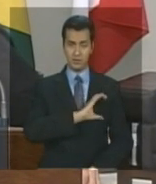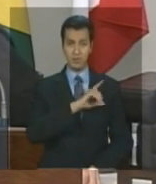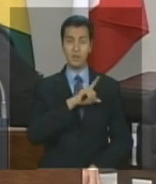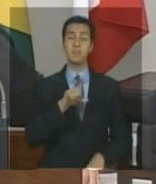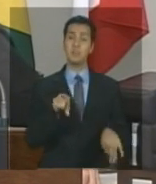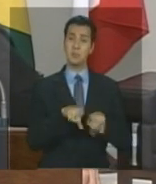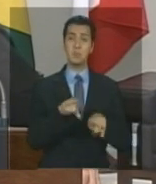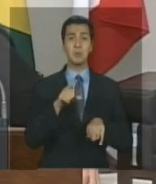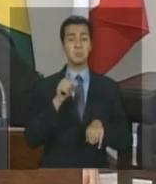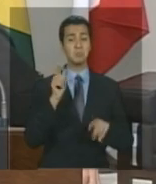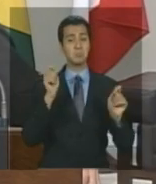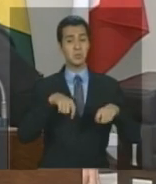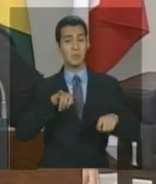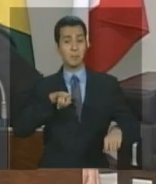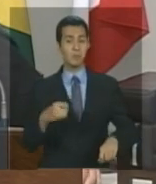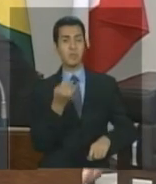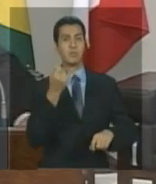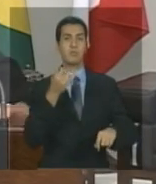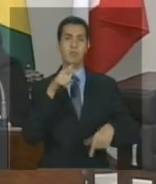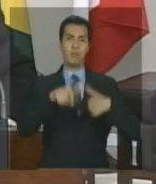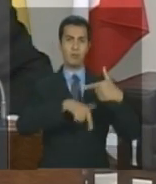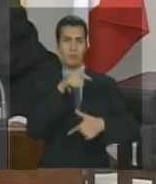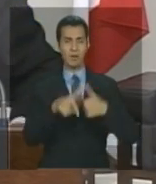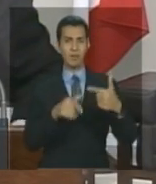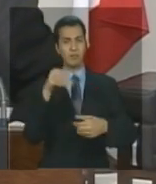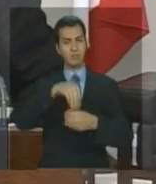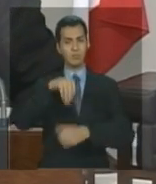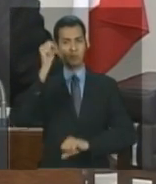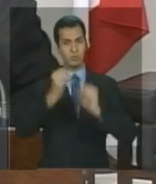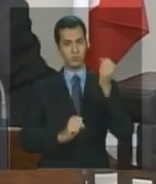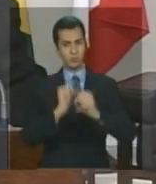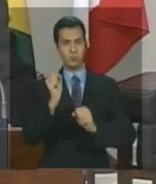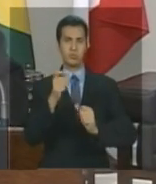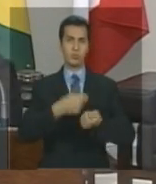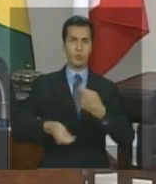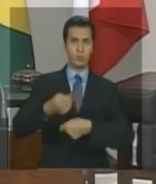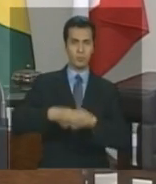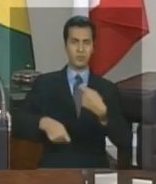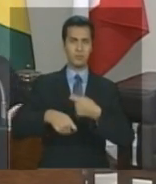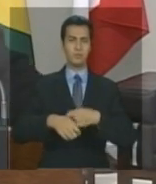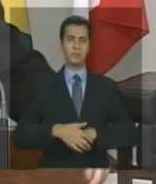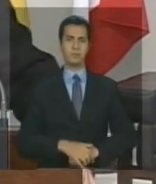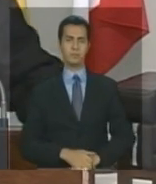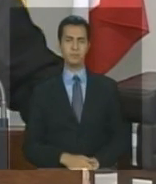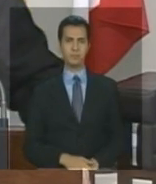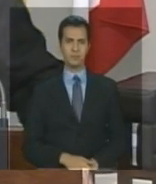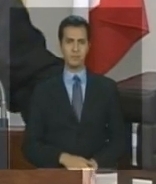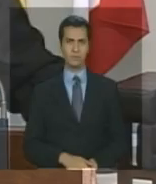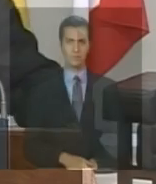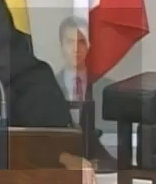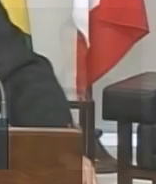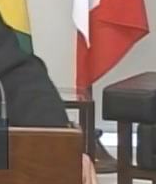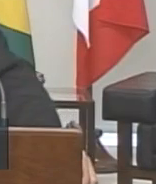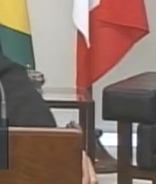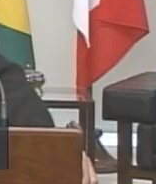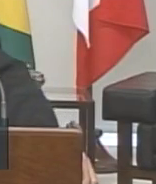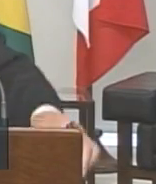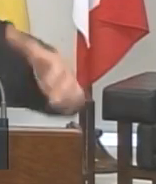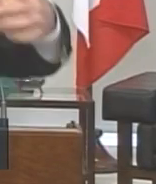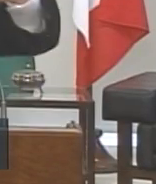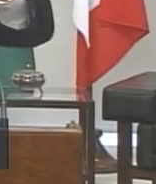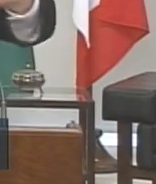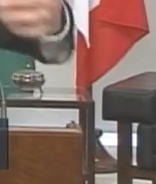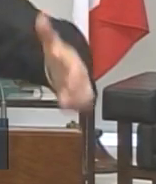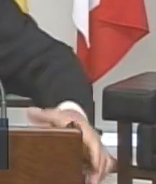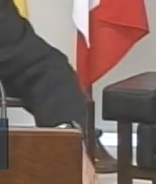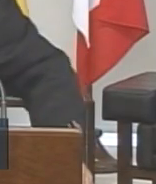no comércio, na indústria. And the final piece, the second piece, which is quite important, of course, is